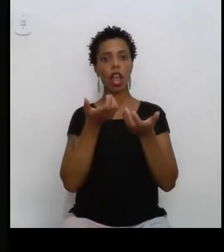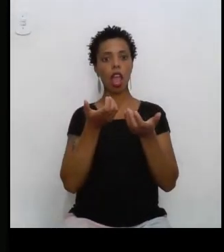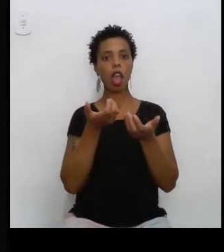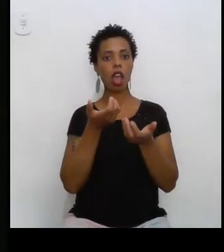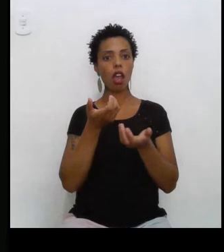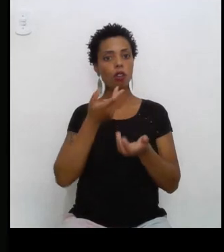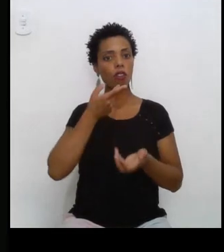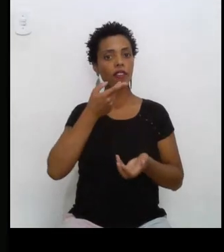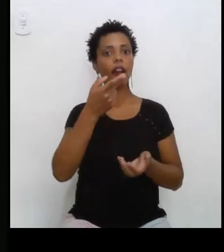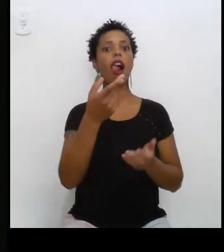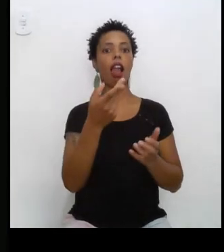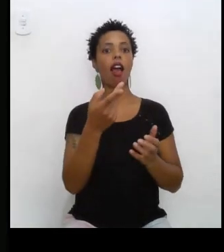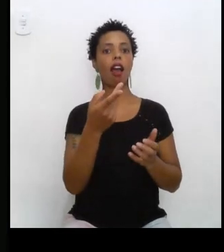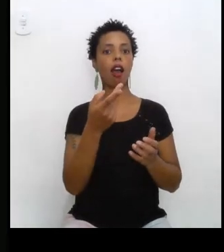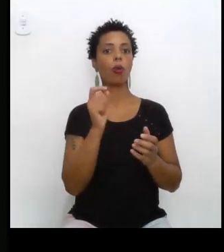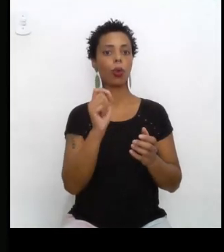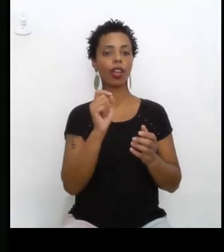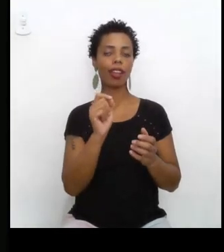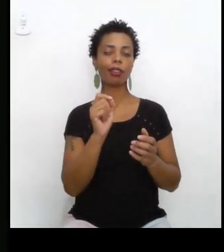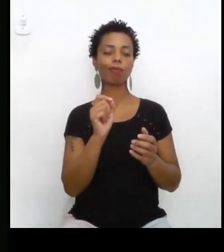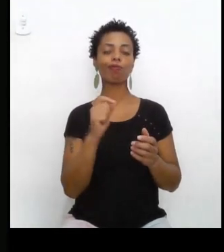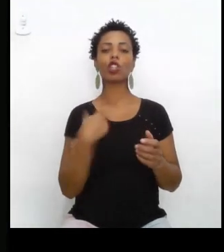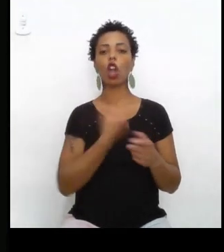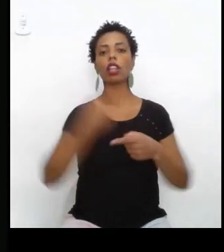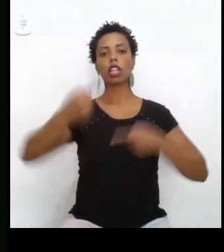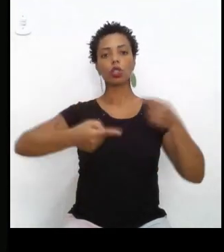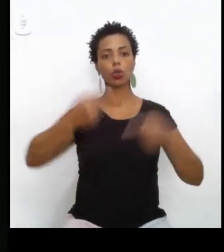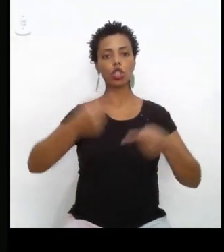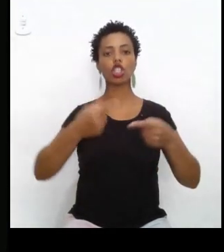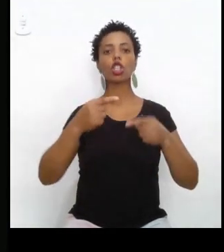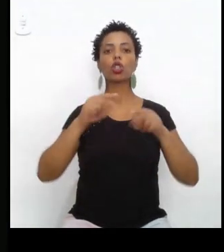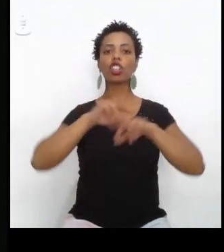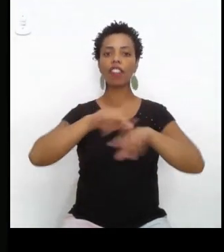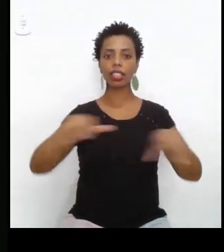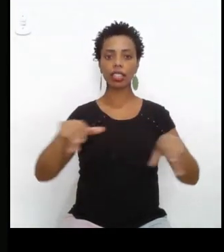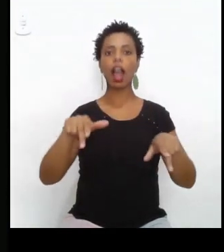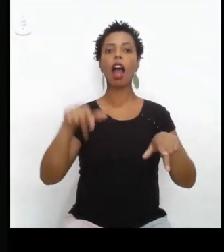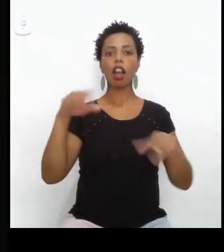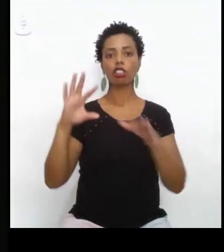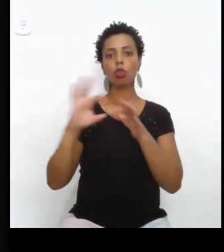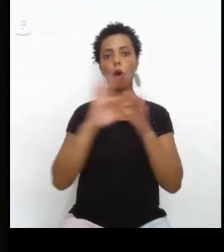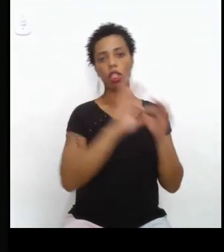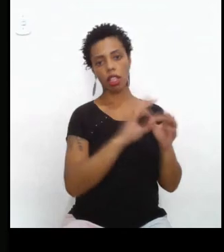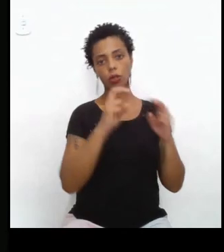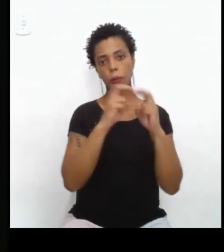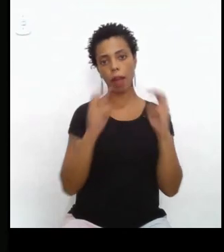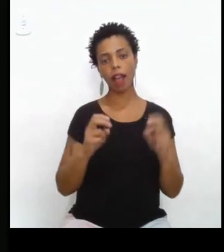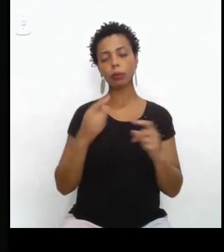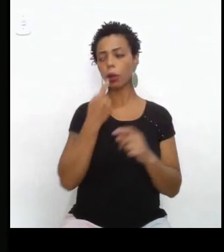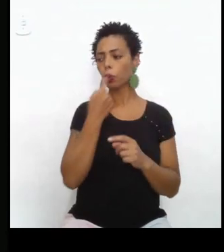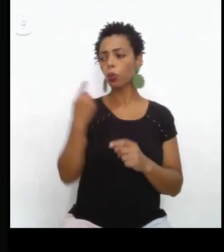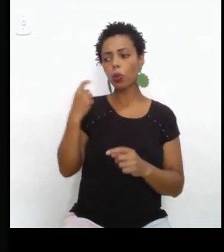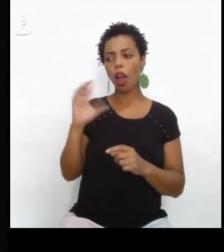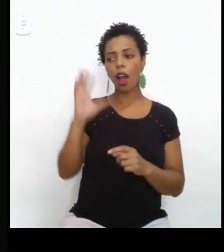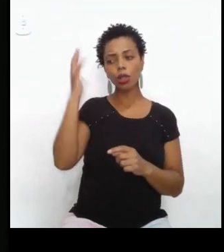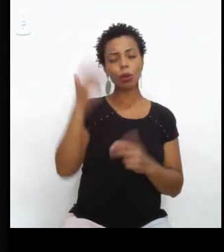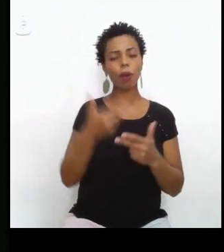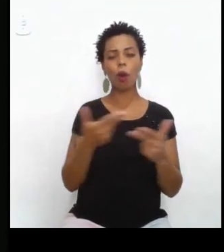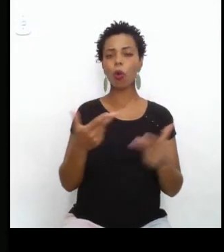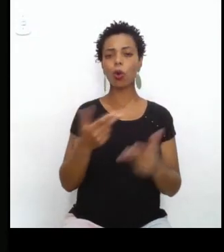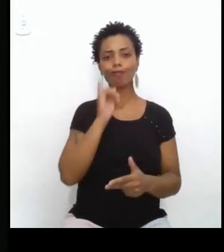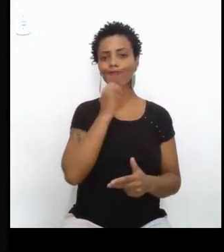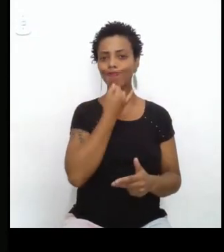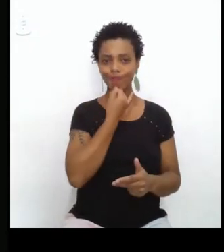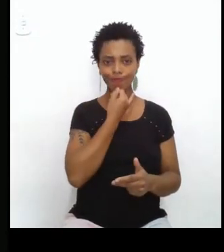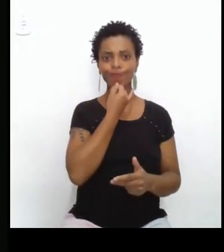discutindo diversidade né no contexto do MASP e recentemente TV uma situação muito infeliz né com a